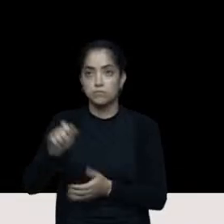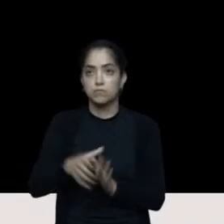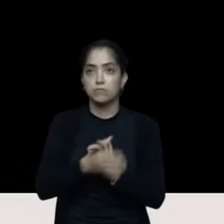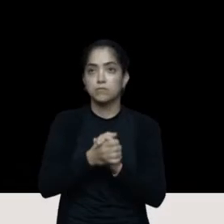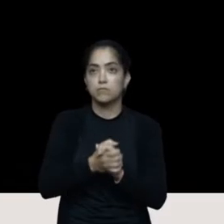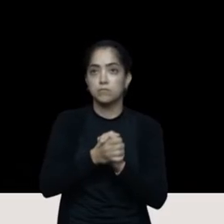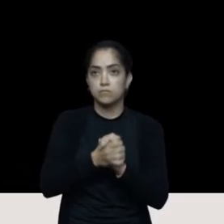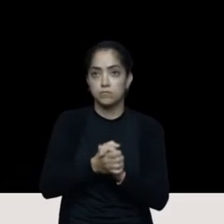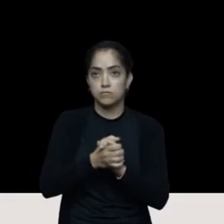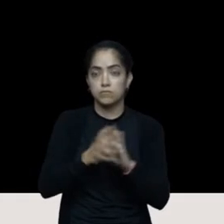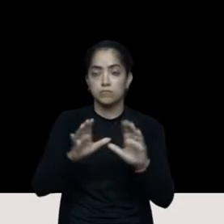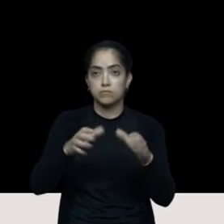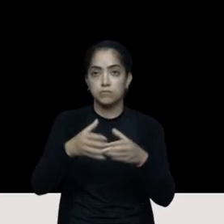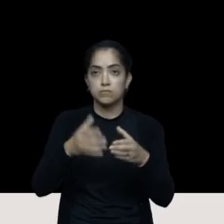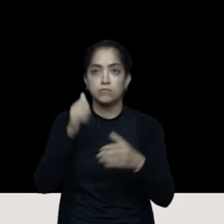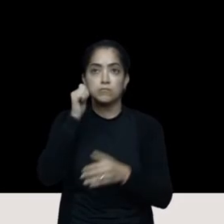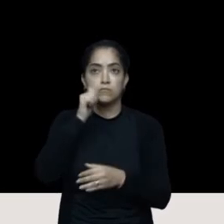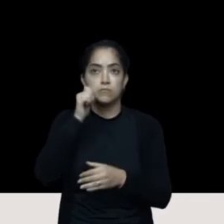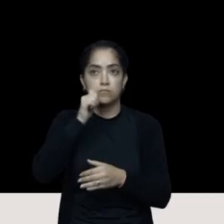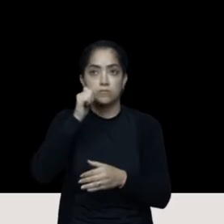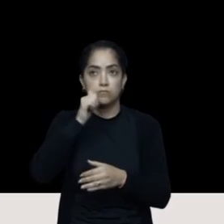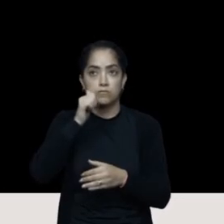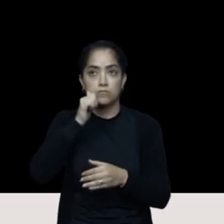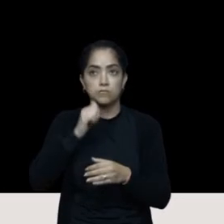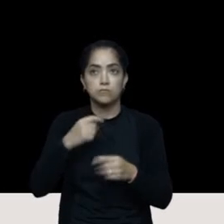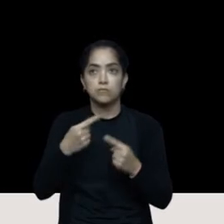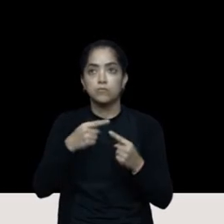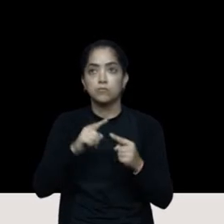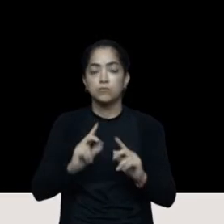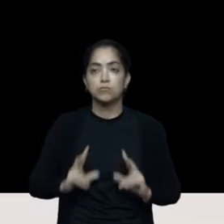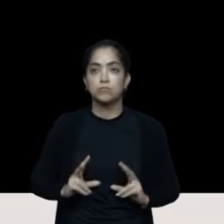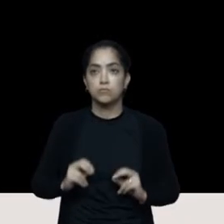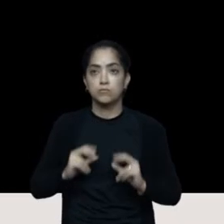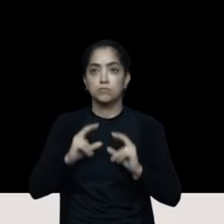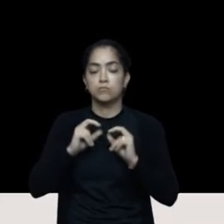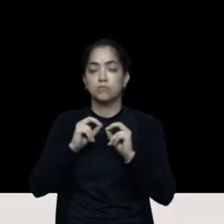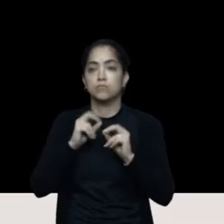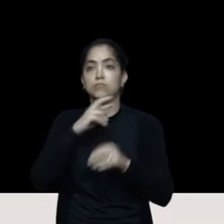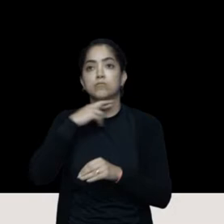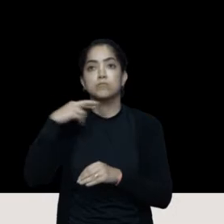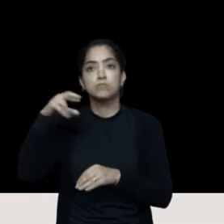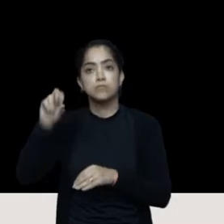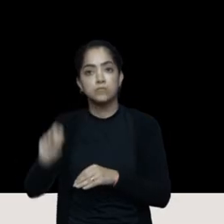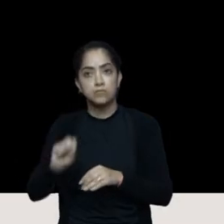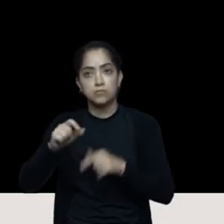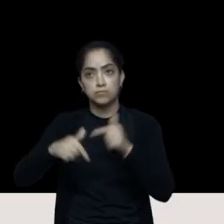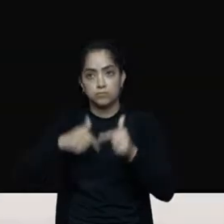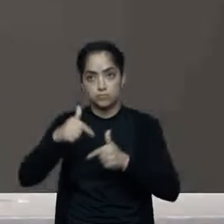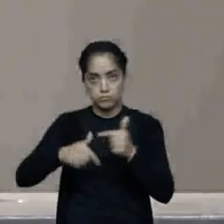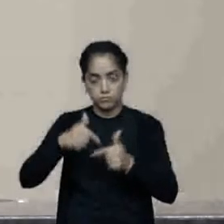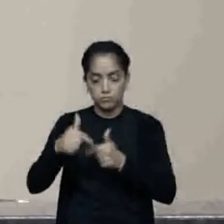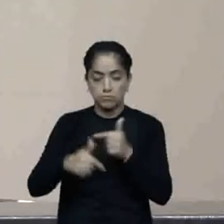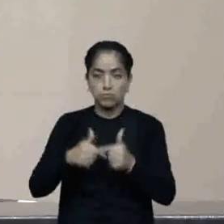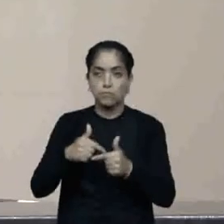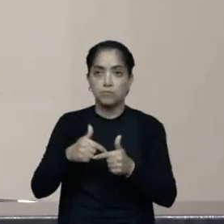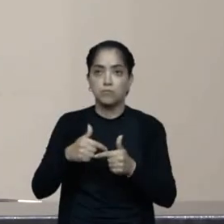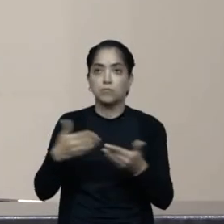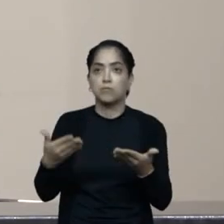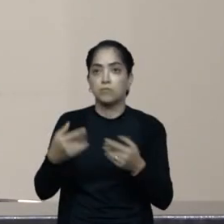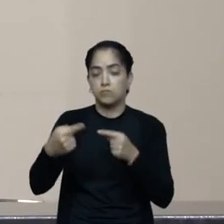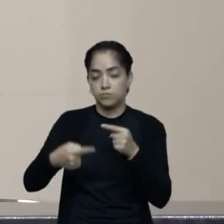cumprimentando a Rede Feminina de Combate ao Câncer de Jaraguá do Sul pelo trabalho desenvolvido no referido município. Em